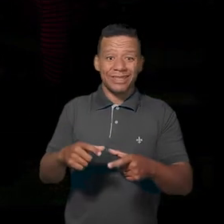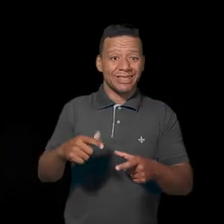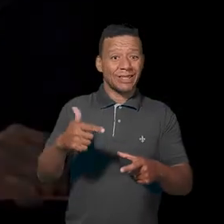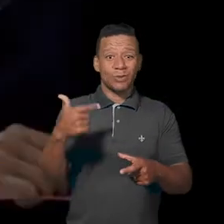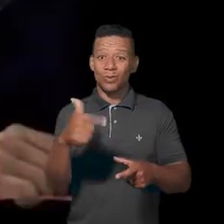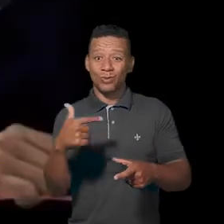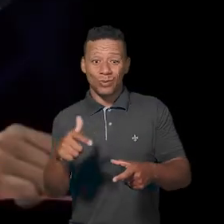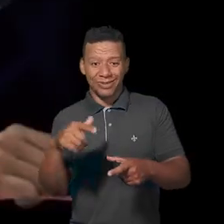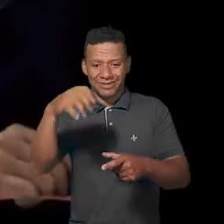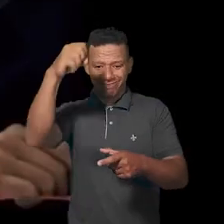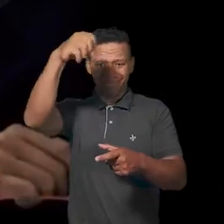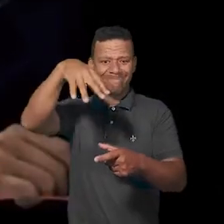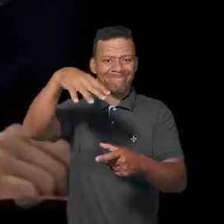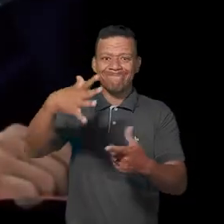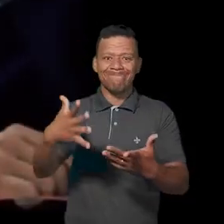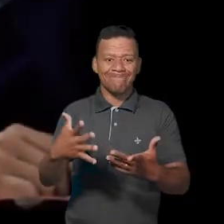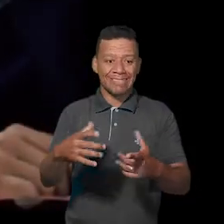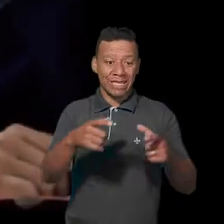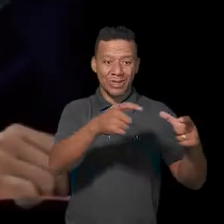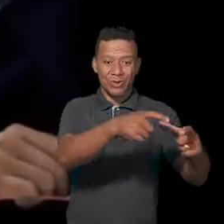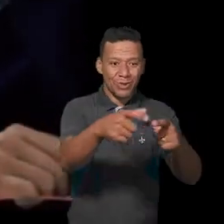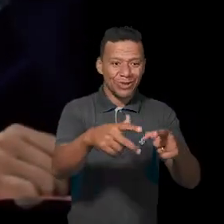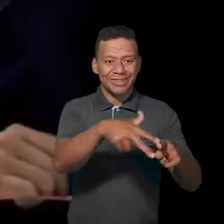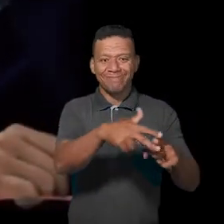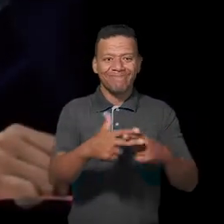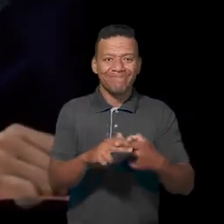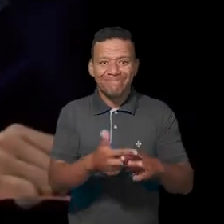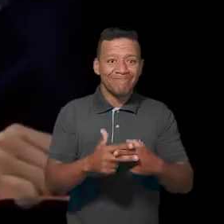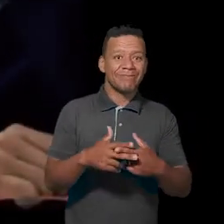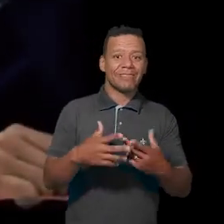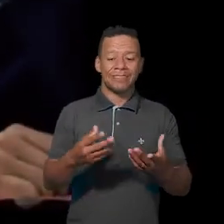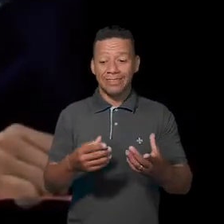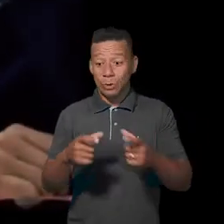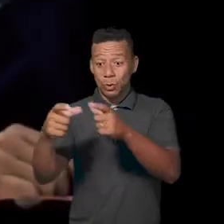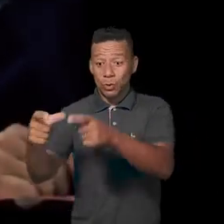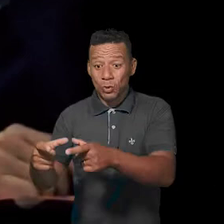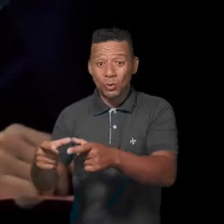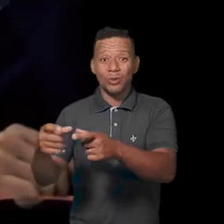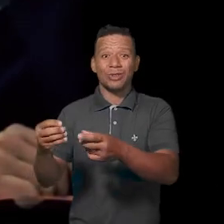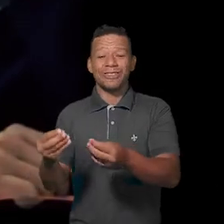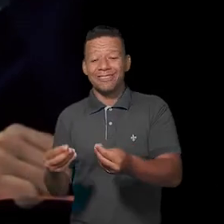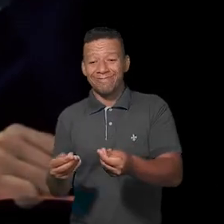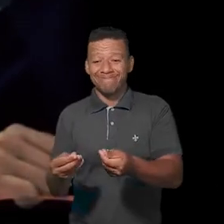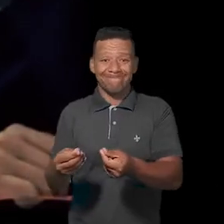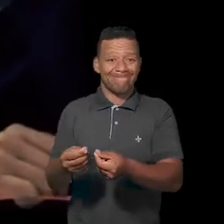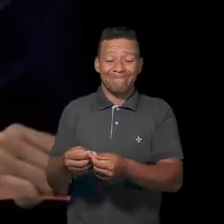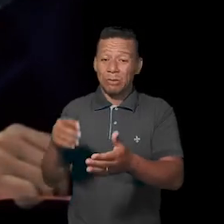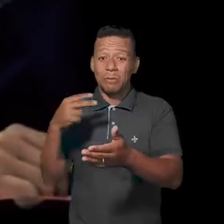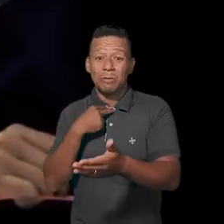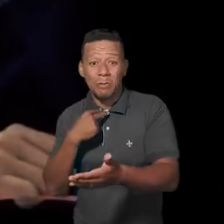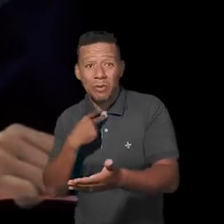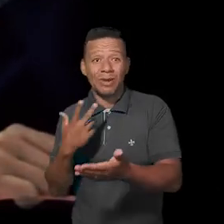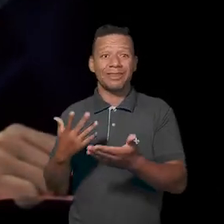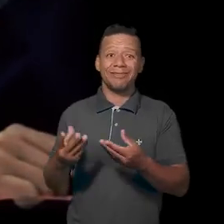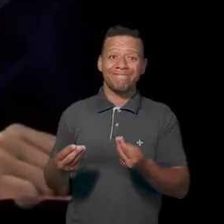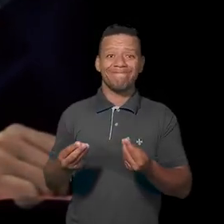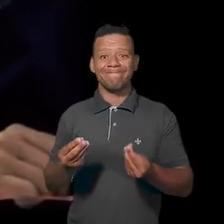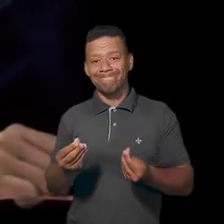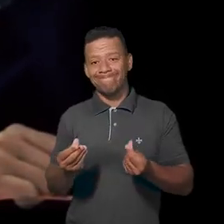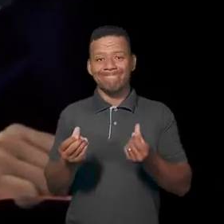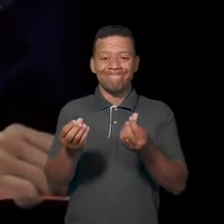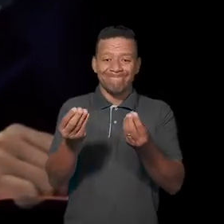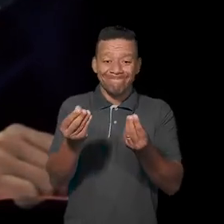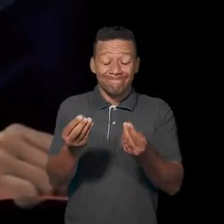sem luz, aí o outro espaço reformando, aí o outro espaço com várias restrições, então